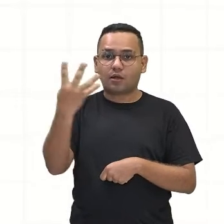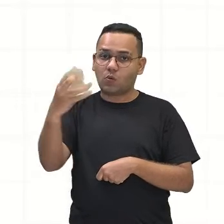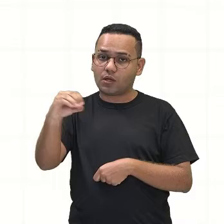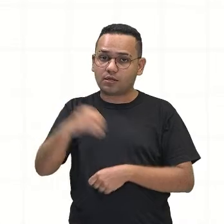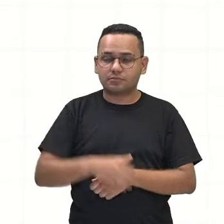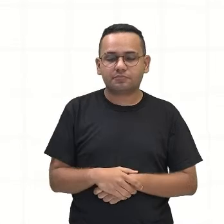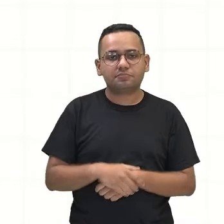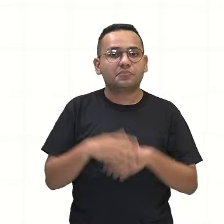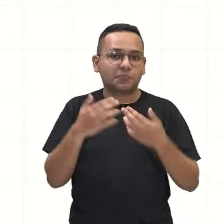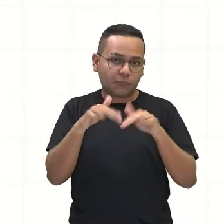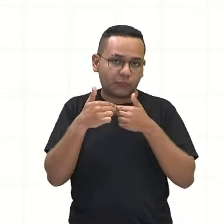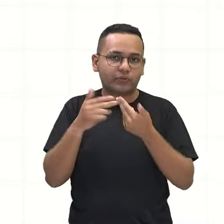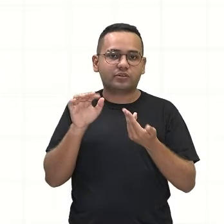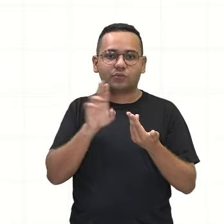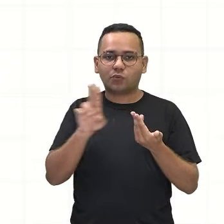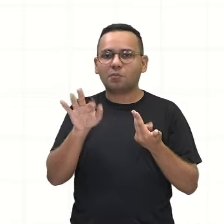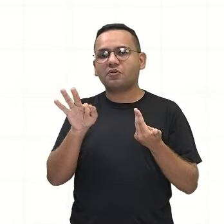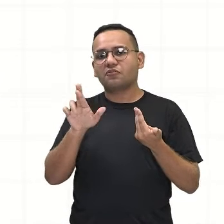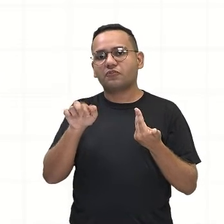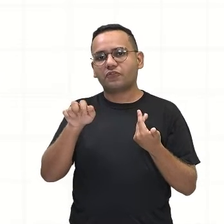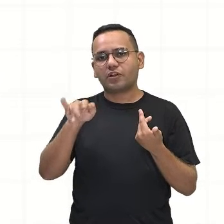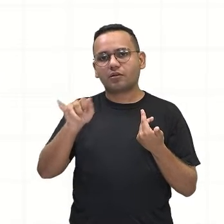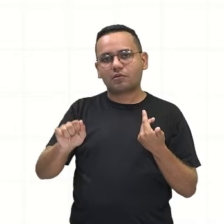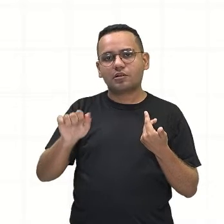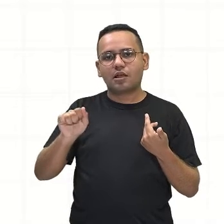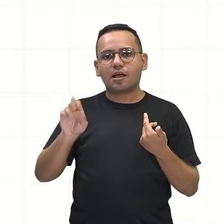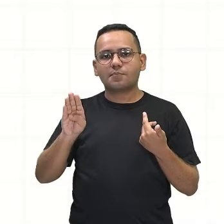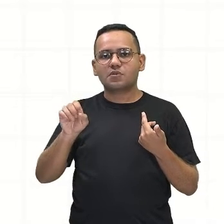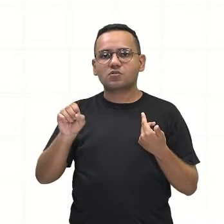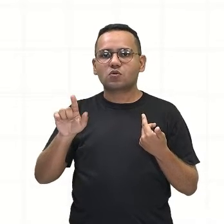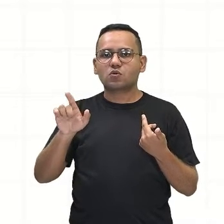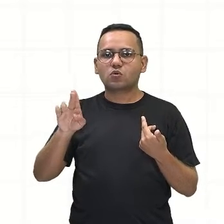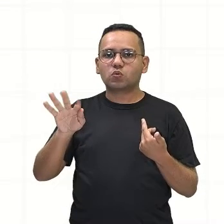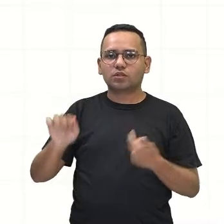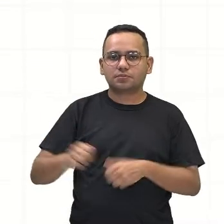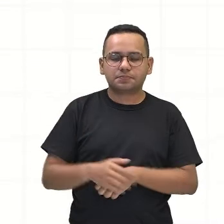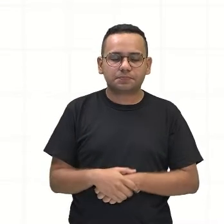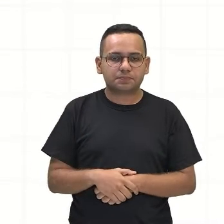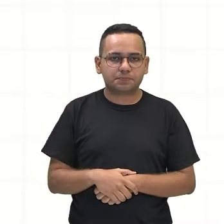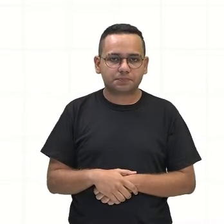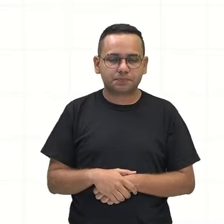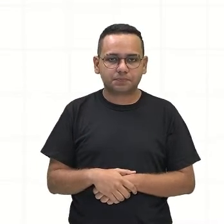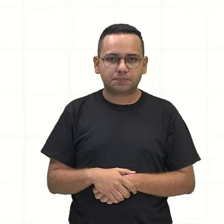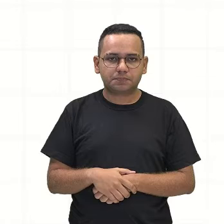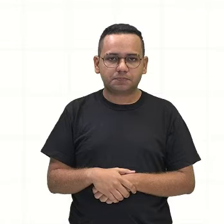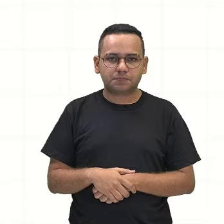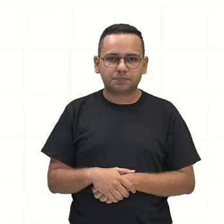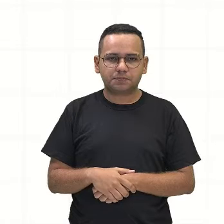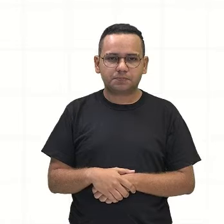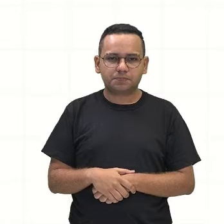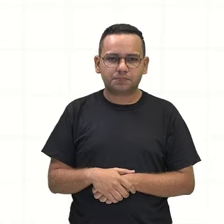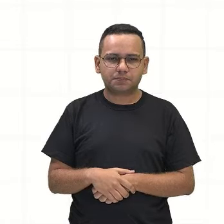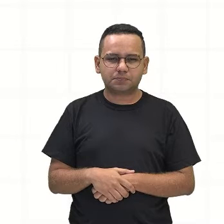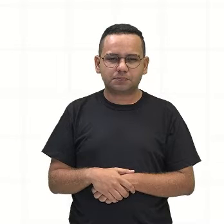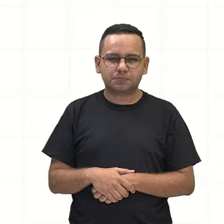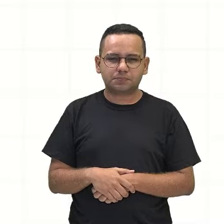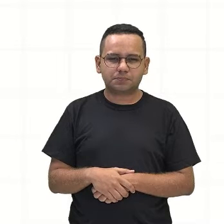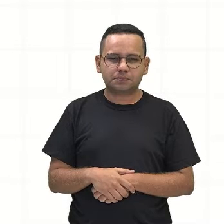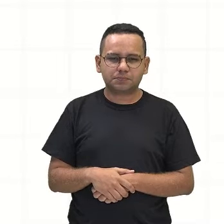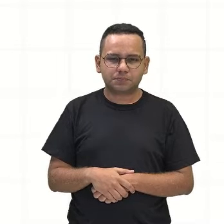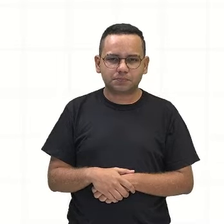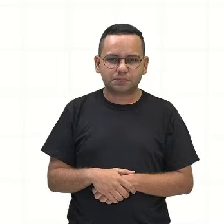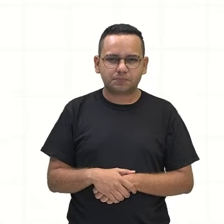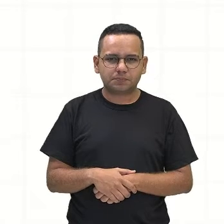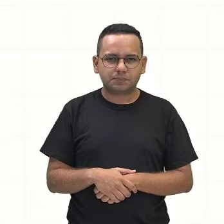frequência absoluta. É aquela quantidade ali que, né, total daquela determinada